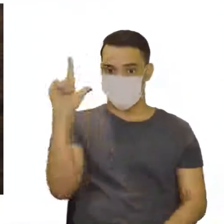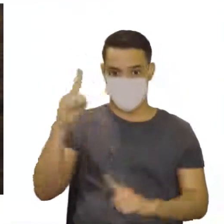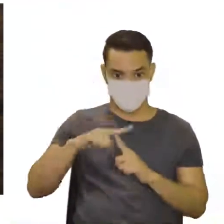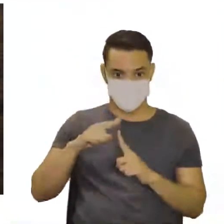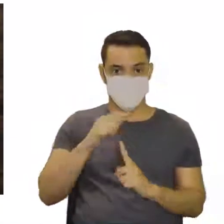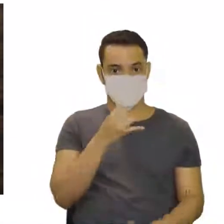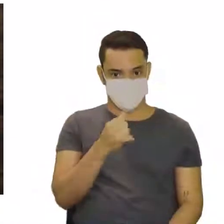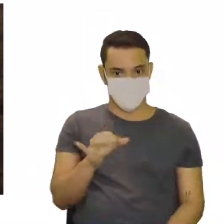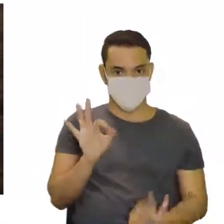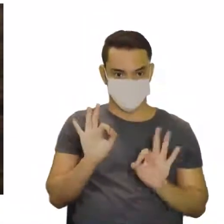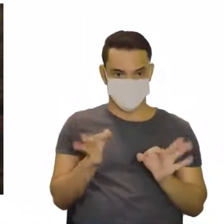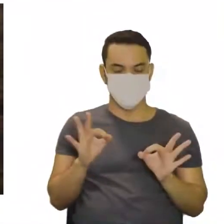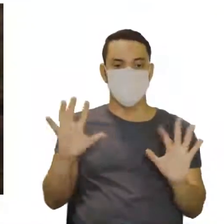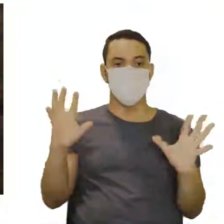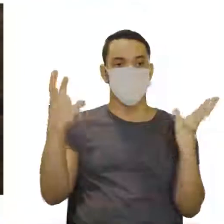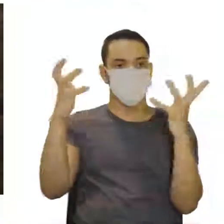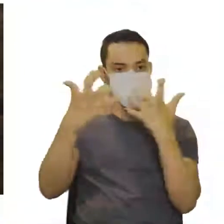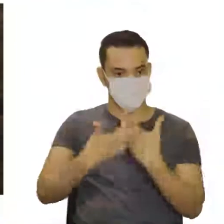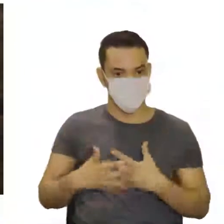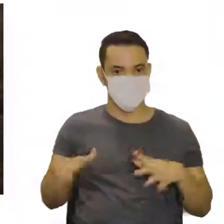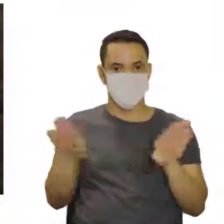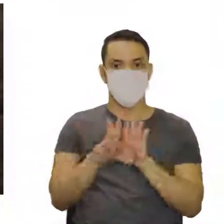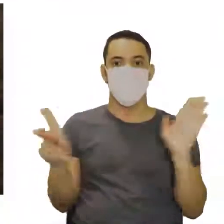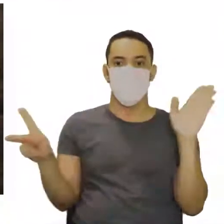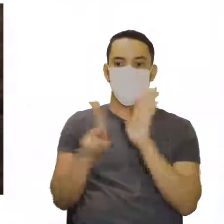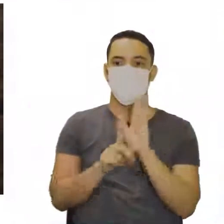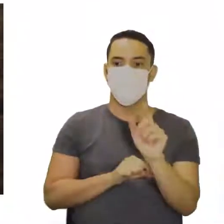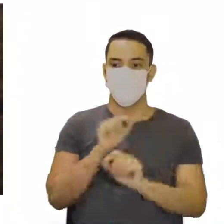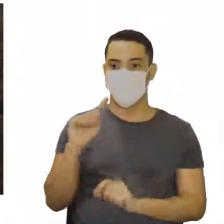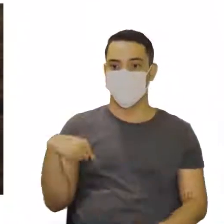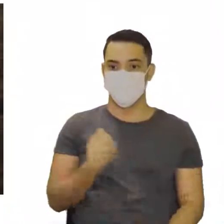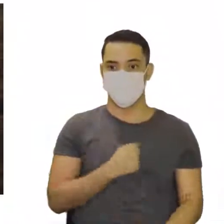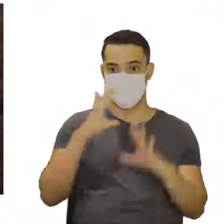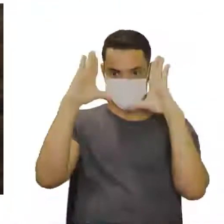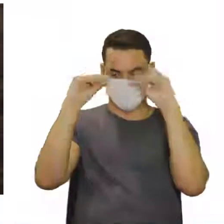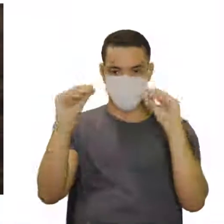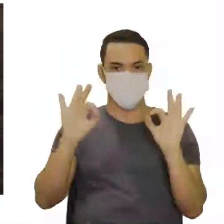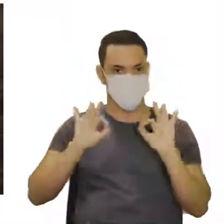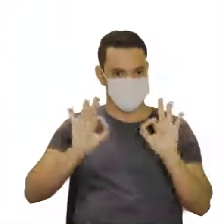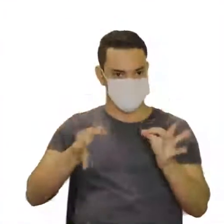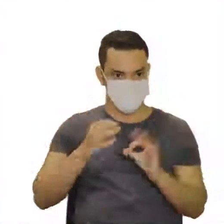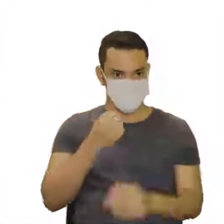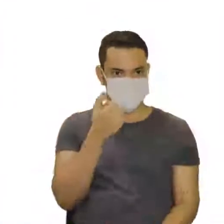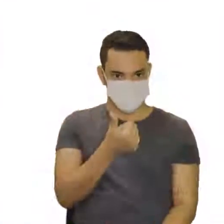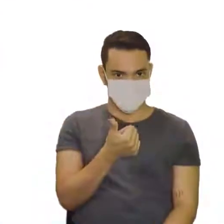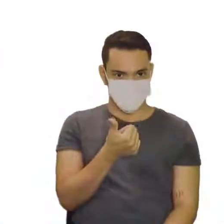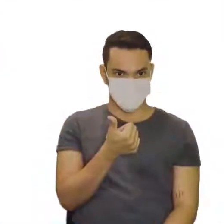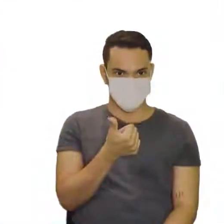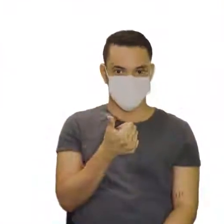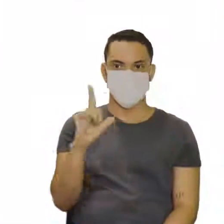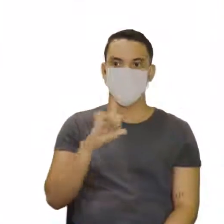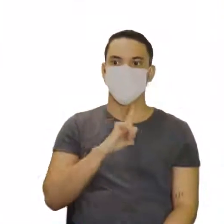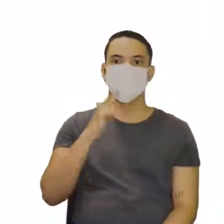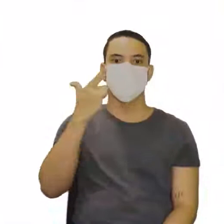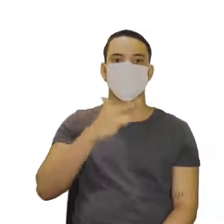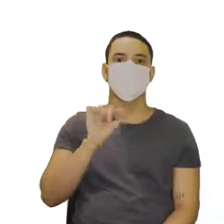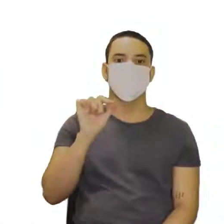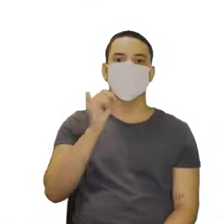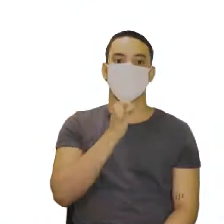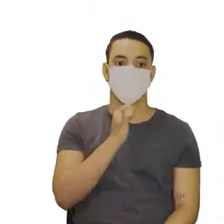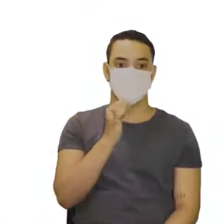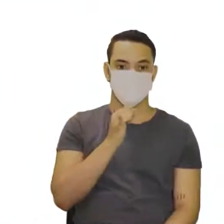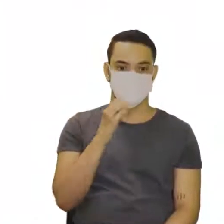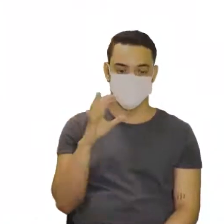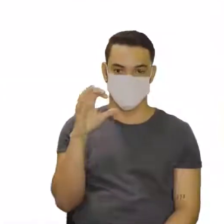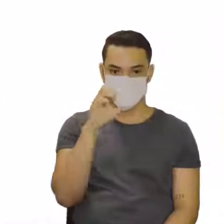energia e aqui eles funcionam para a nossa comodidade. Tá bom, pessoal? O que nós temos mais aqui? Um exemplozinho,